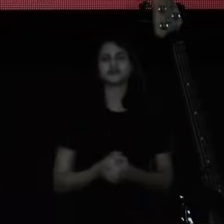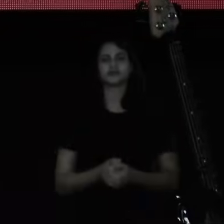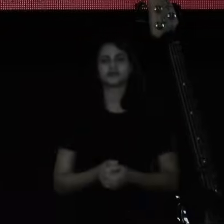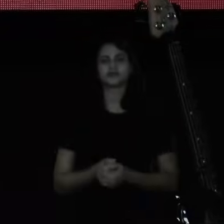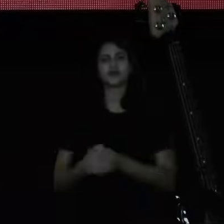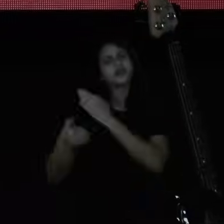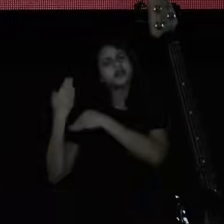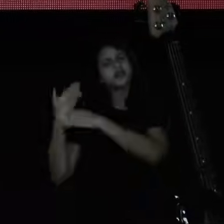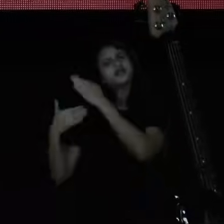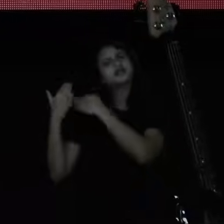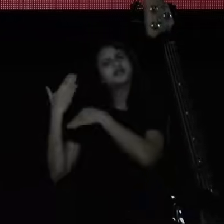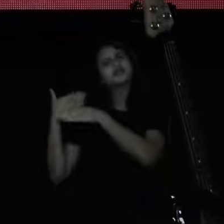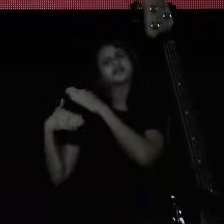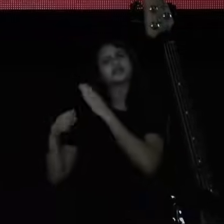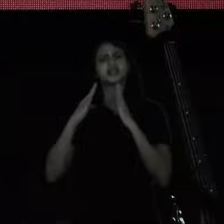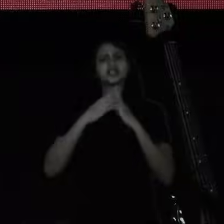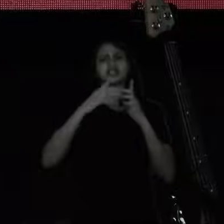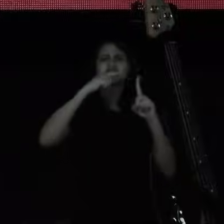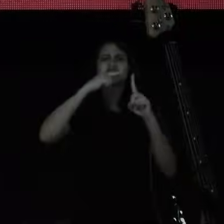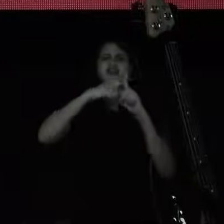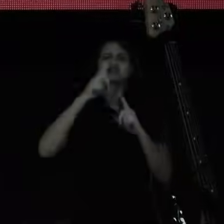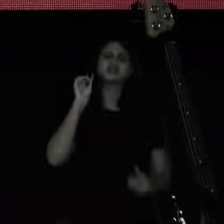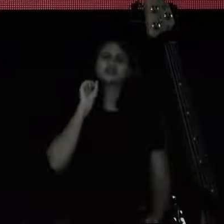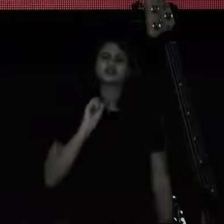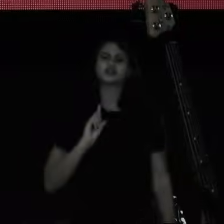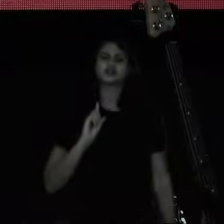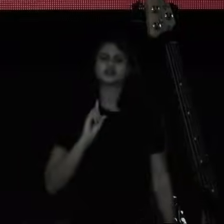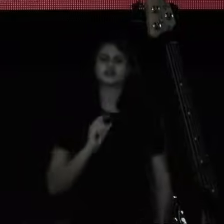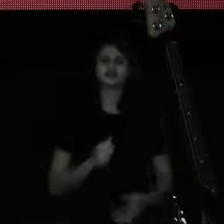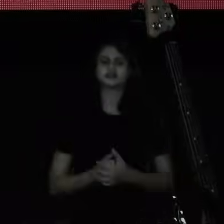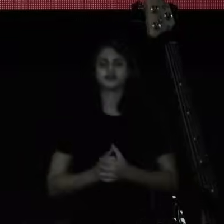Alguns anos atrás, lá numa igreja na Inglaterra,